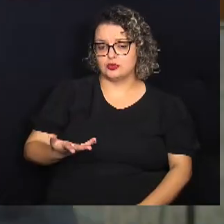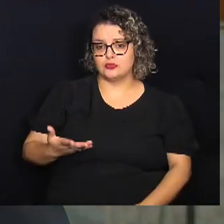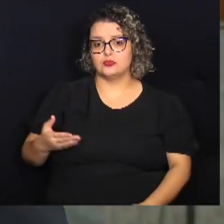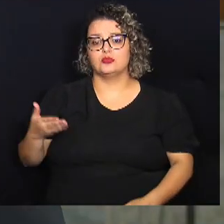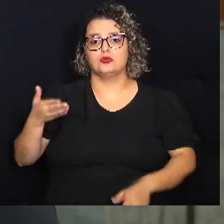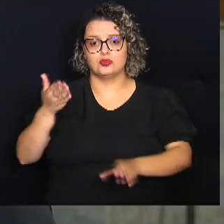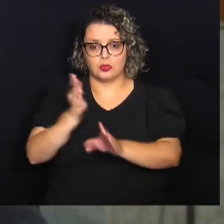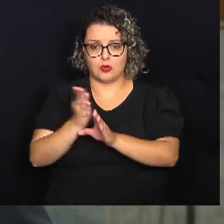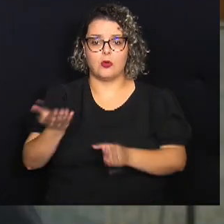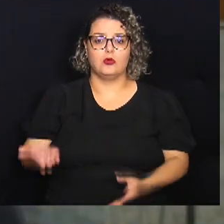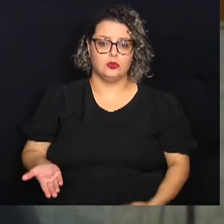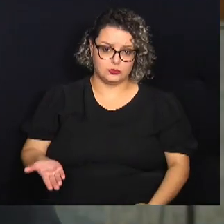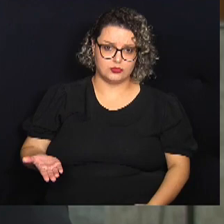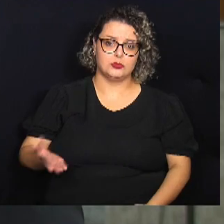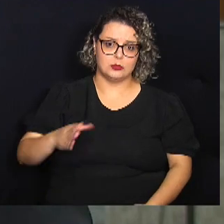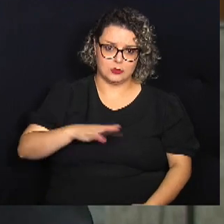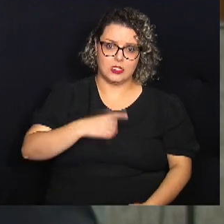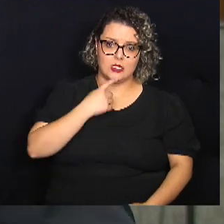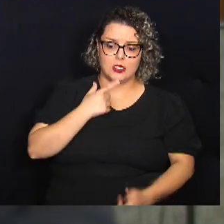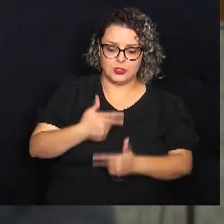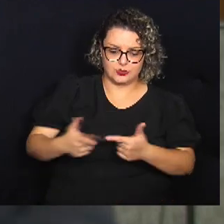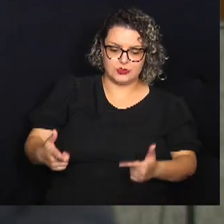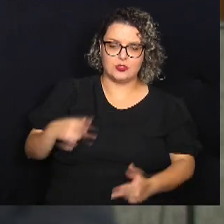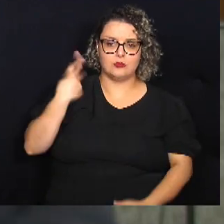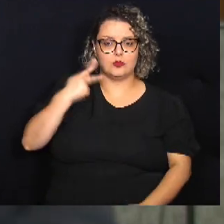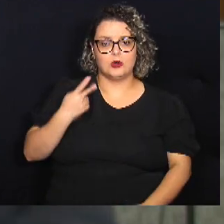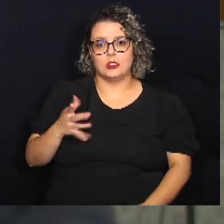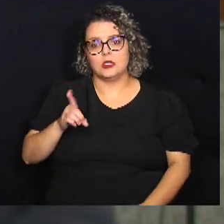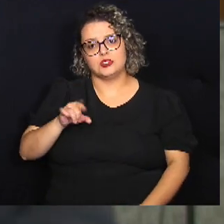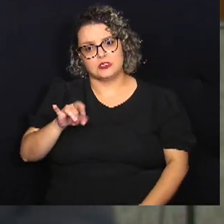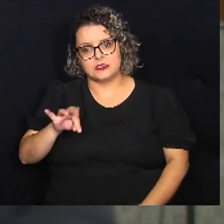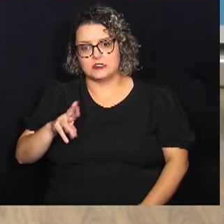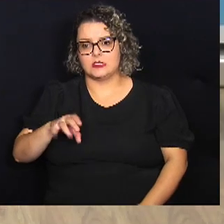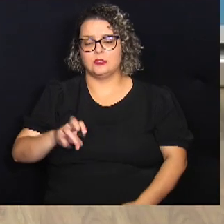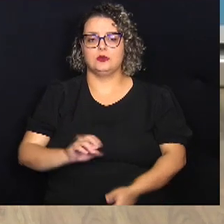divisão política da cidade, é através de distritos.